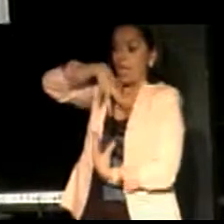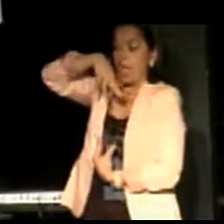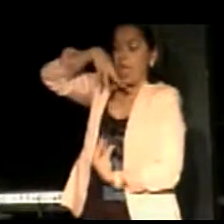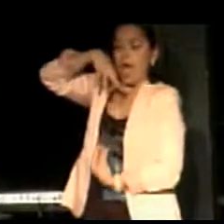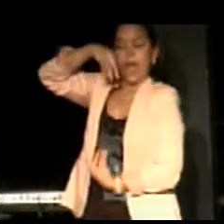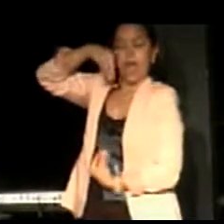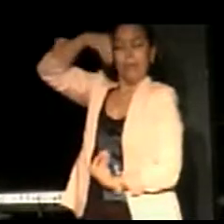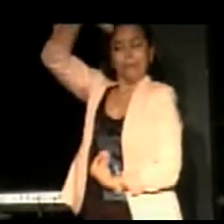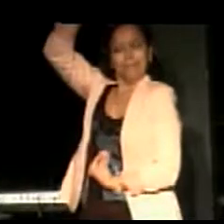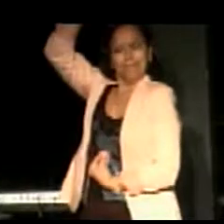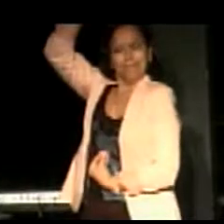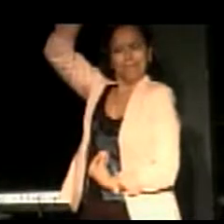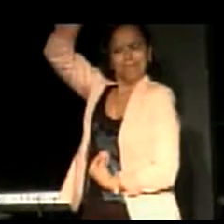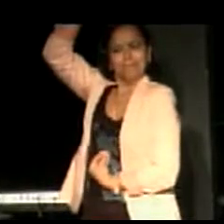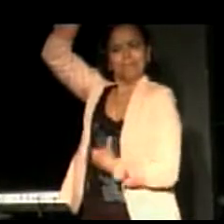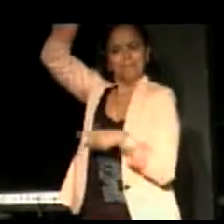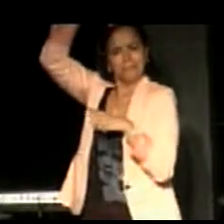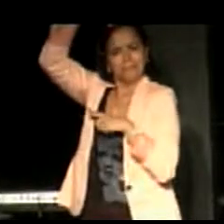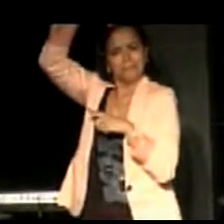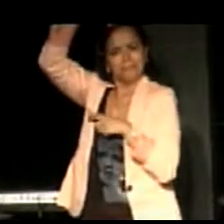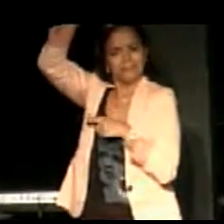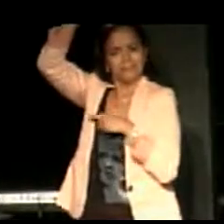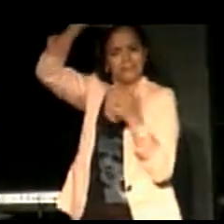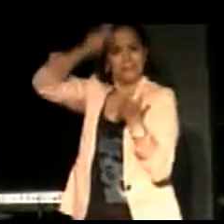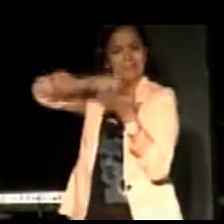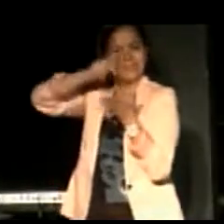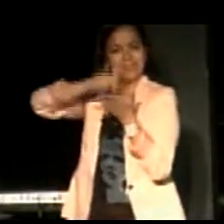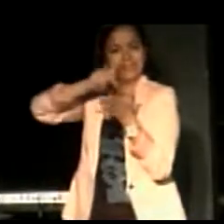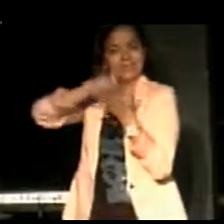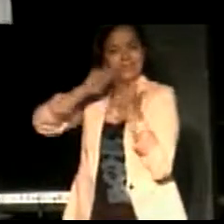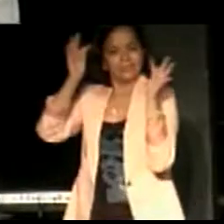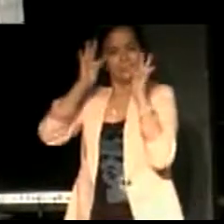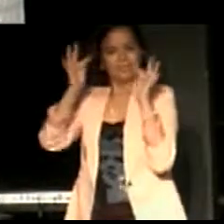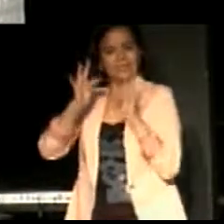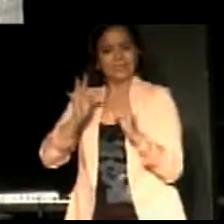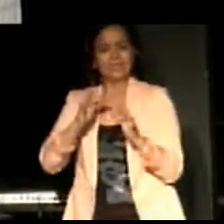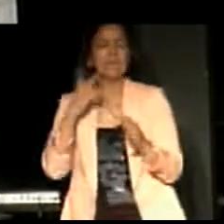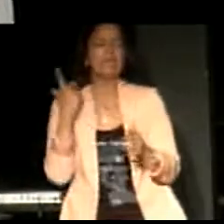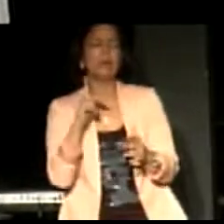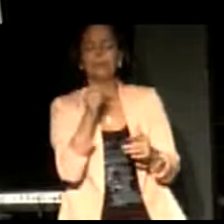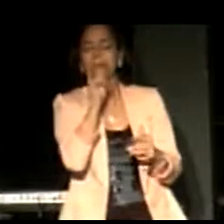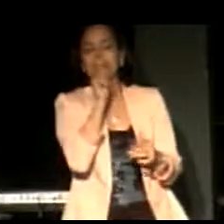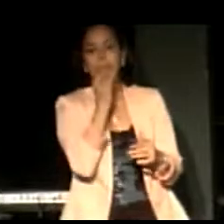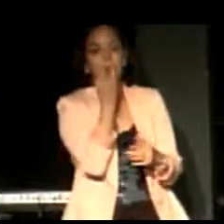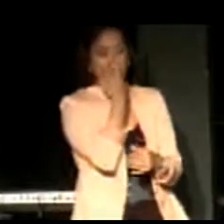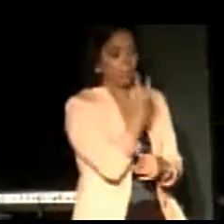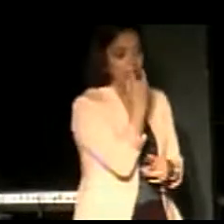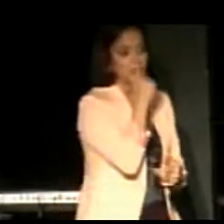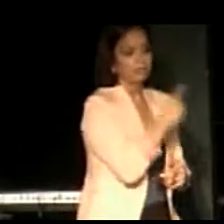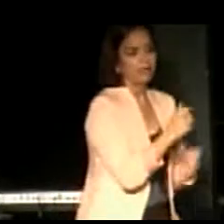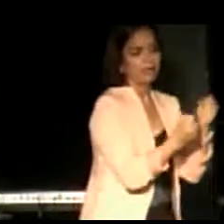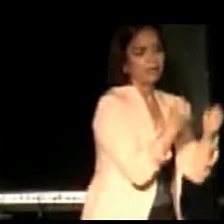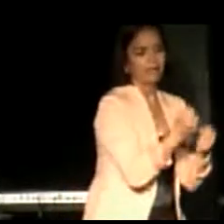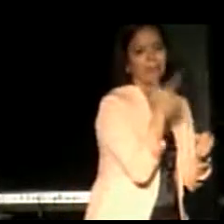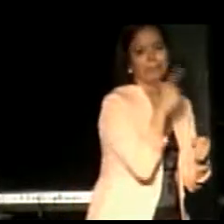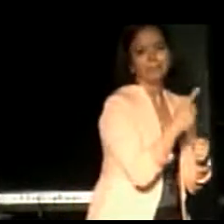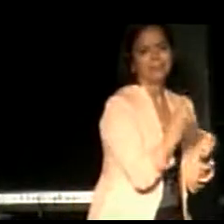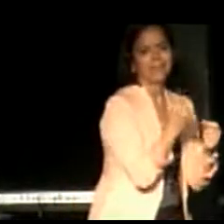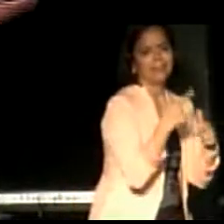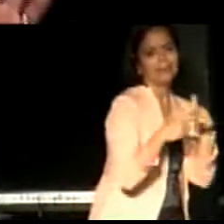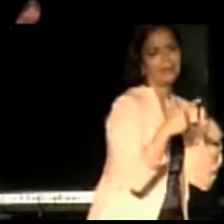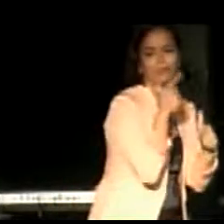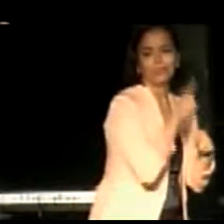que momentos de prazer provocados por conquistas materiais ou emocionais.